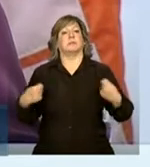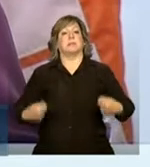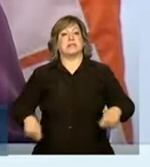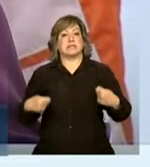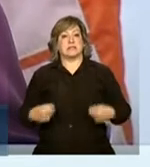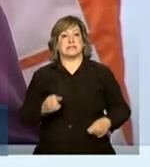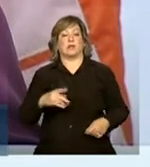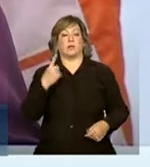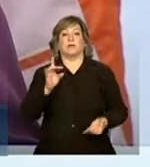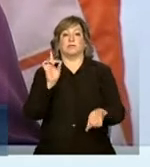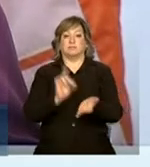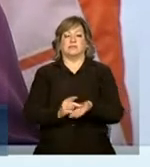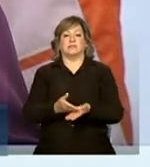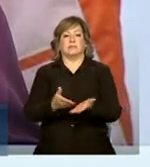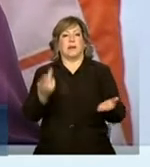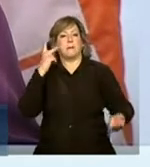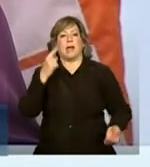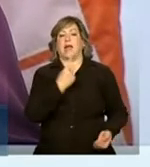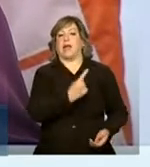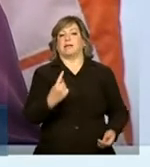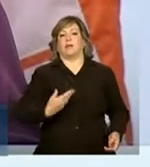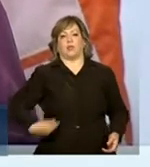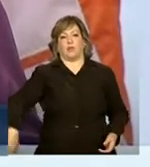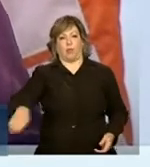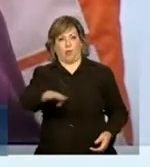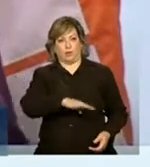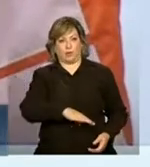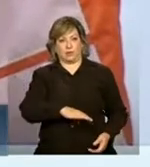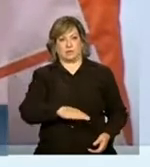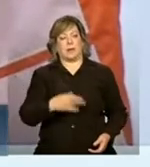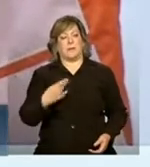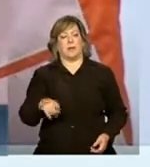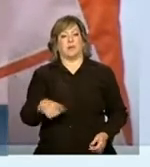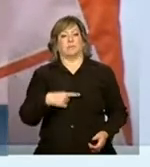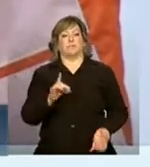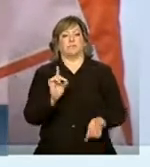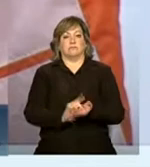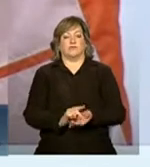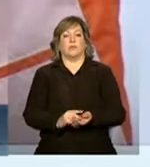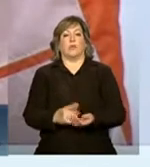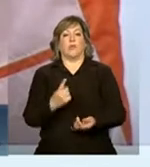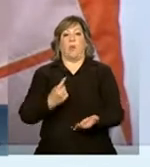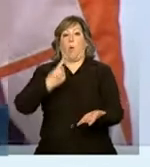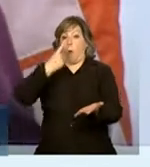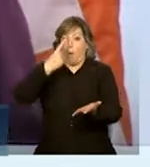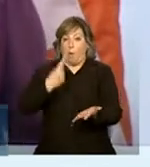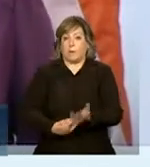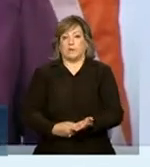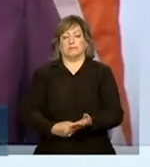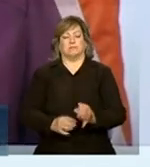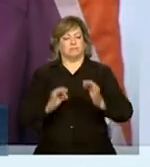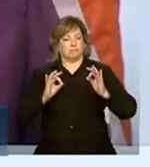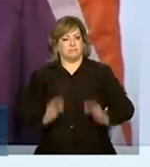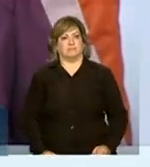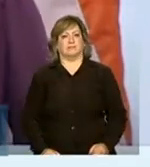uma realidade para cada um de nós, mais que uma realidade, um compromisso